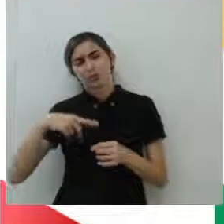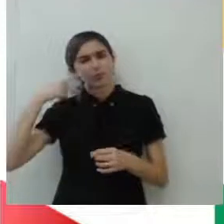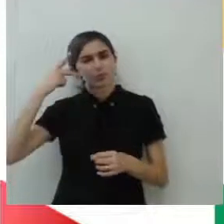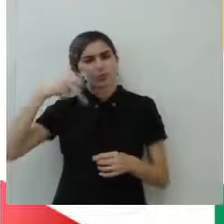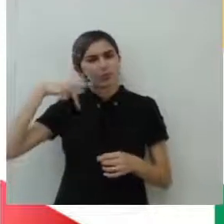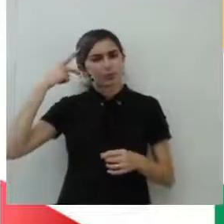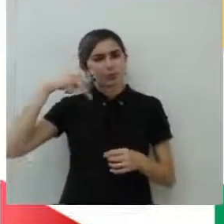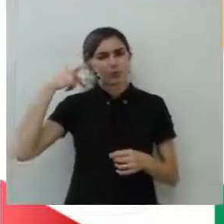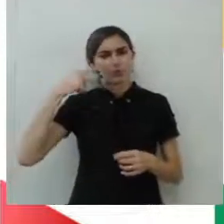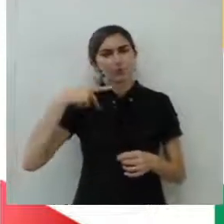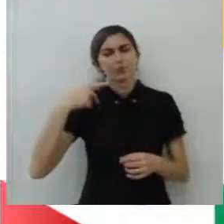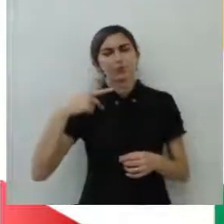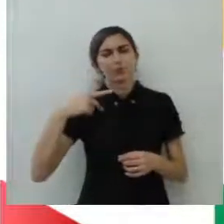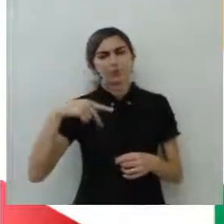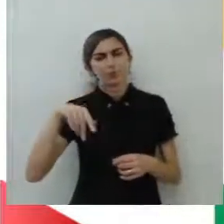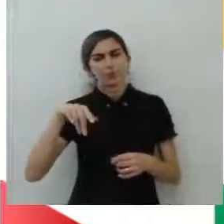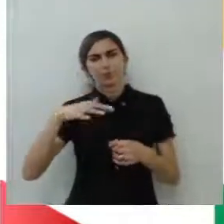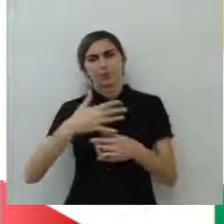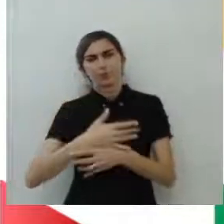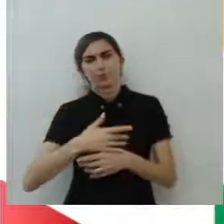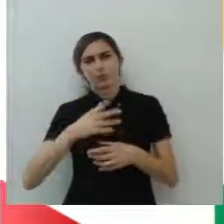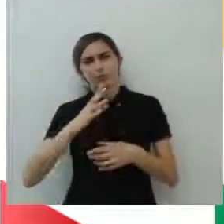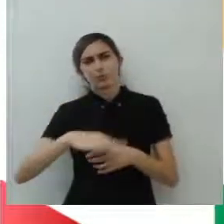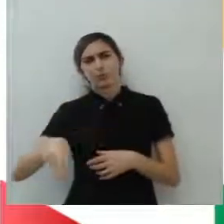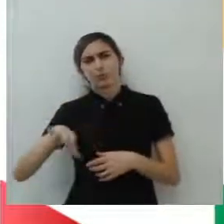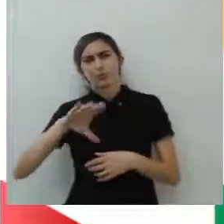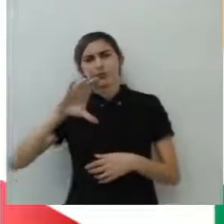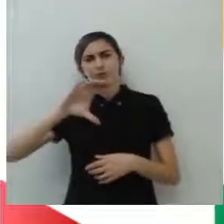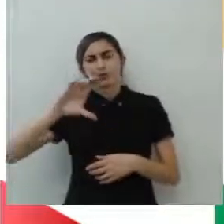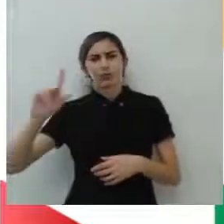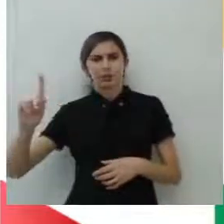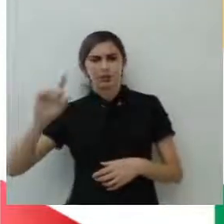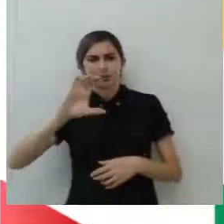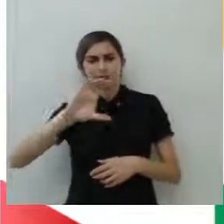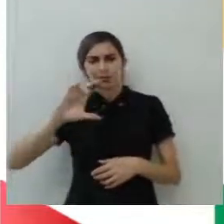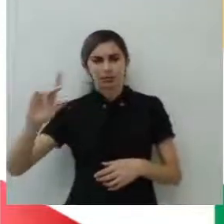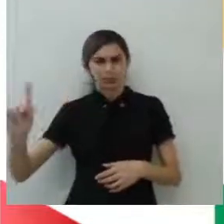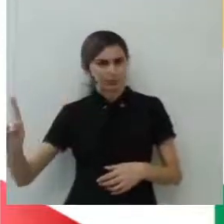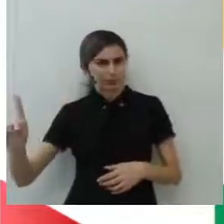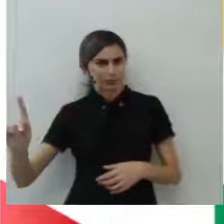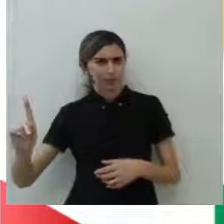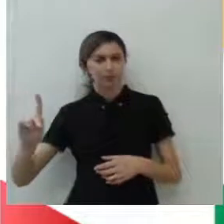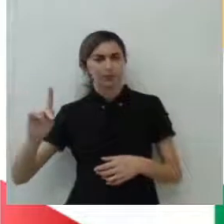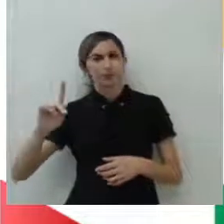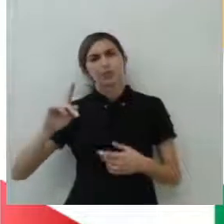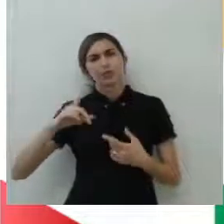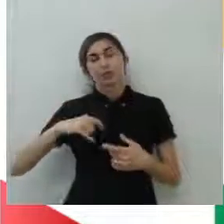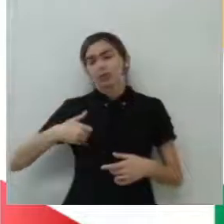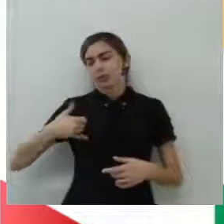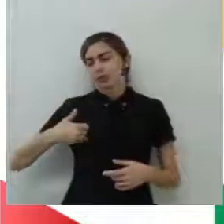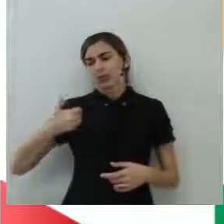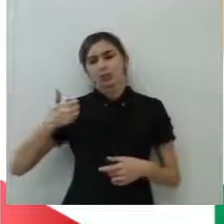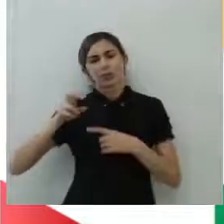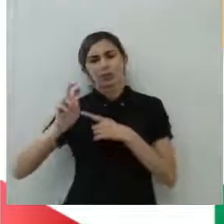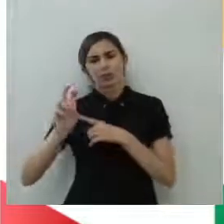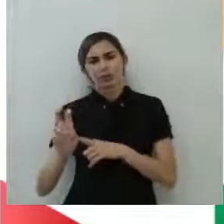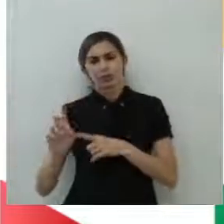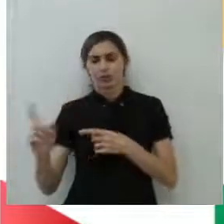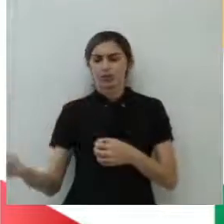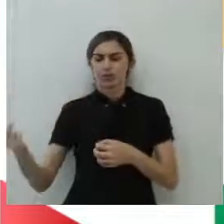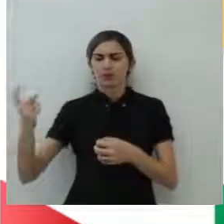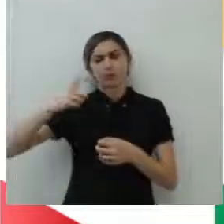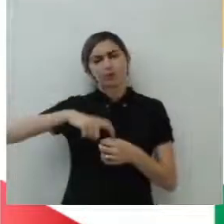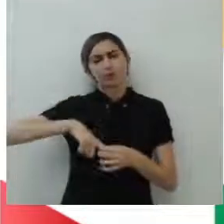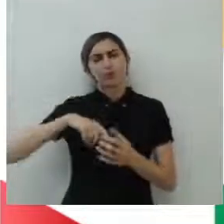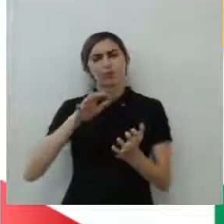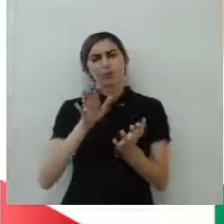Paraíba, a bela, a grande, a magnífica cidade de Campina Grande. E aos 15 anos ele retorna